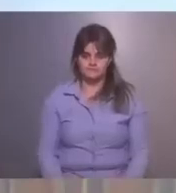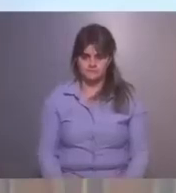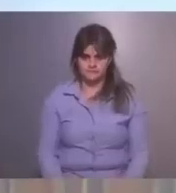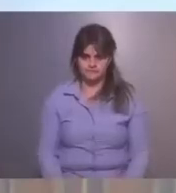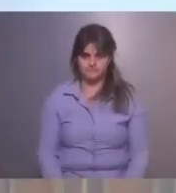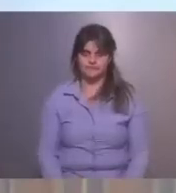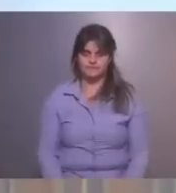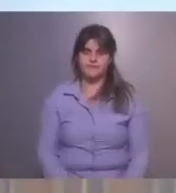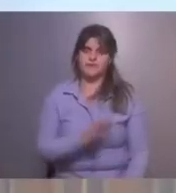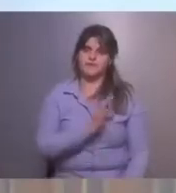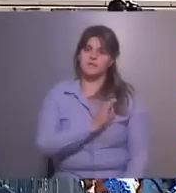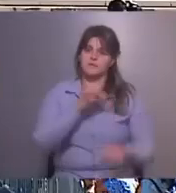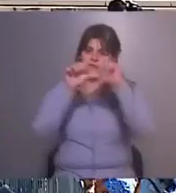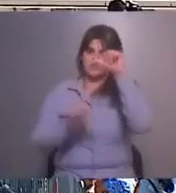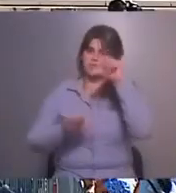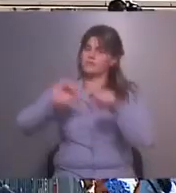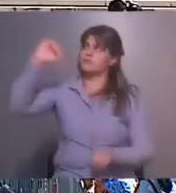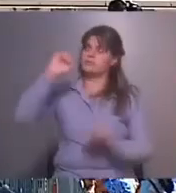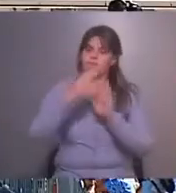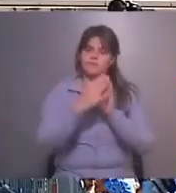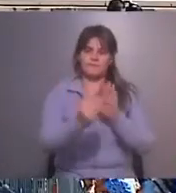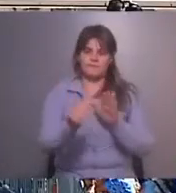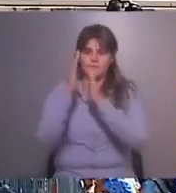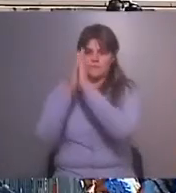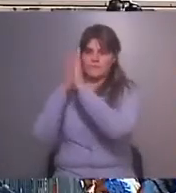Palavra do Senhor.